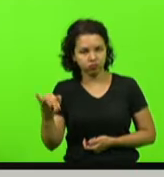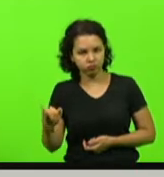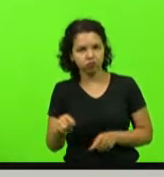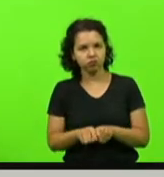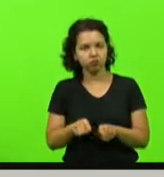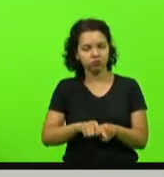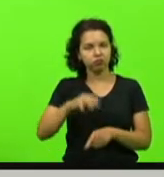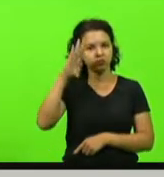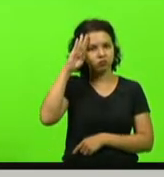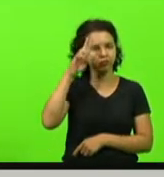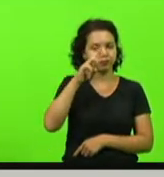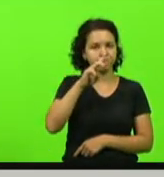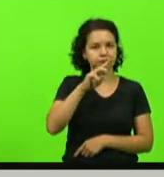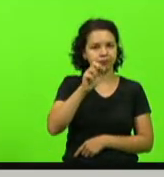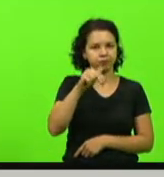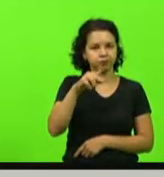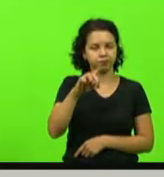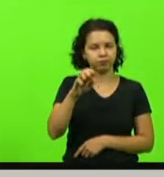Augusto